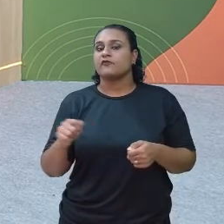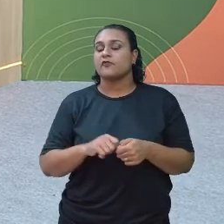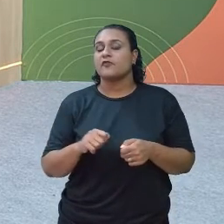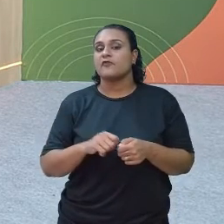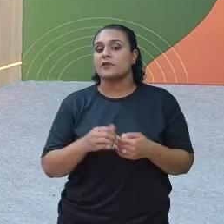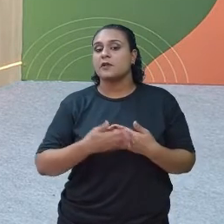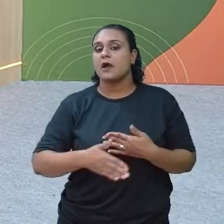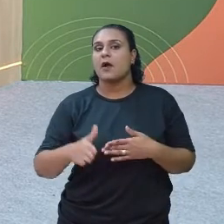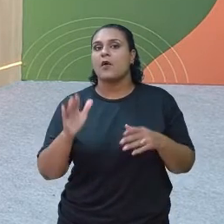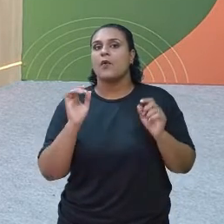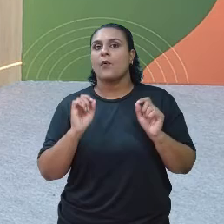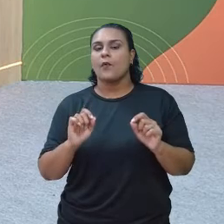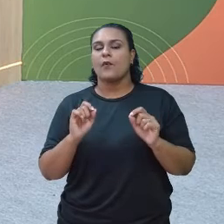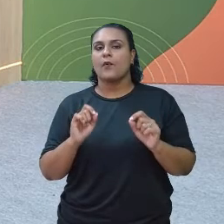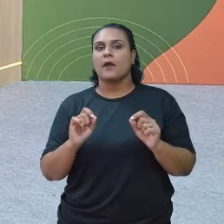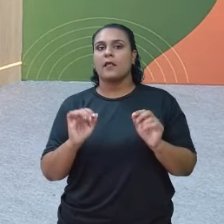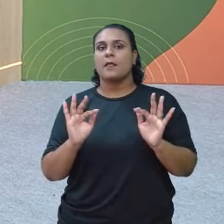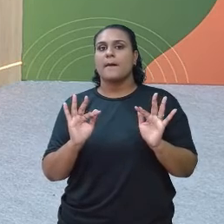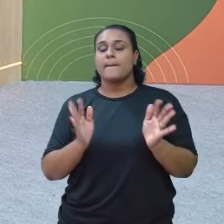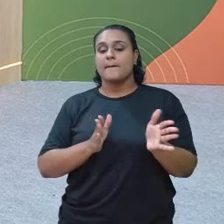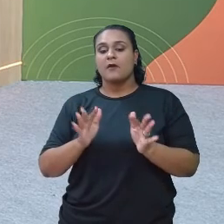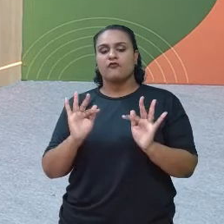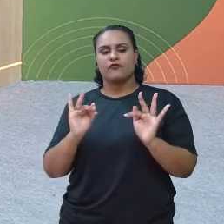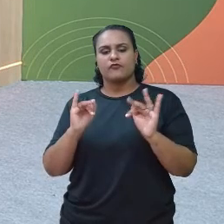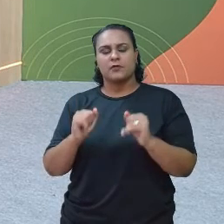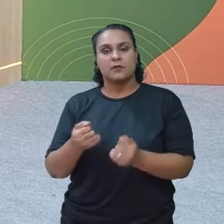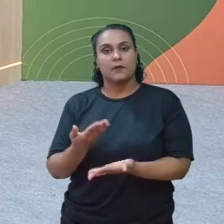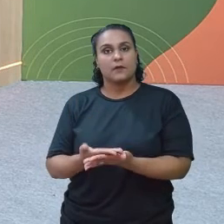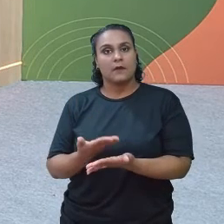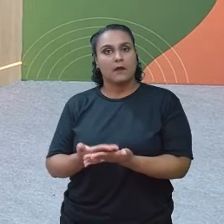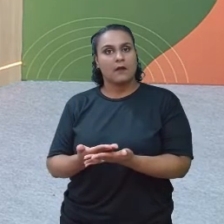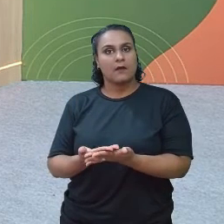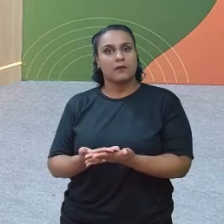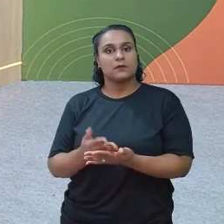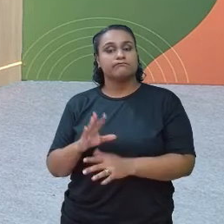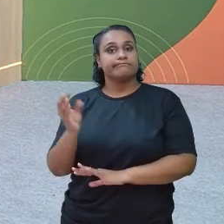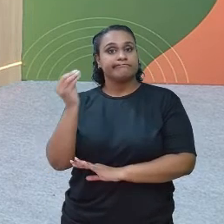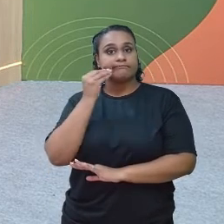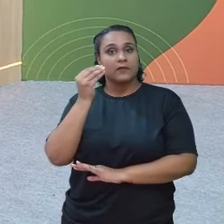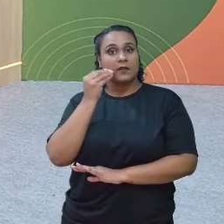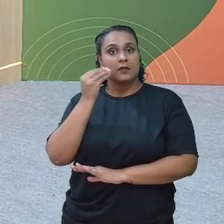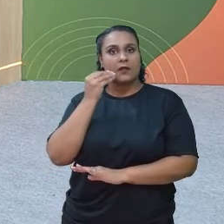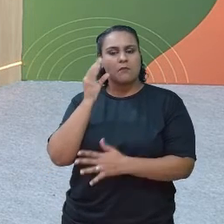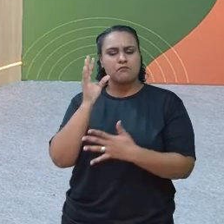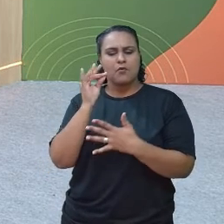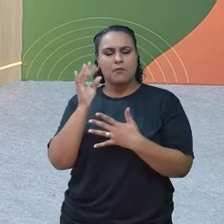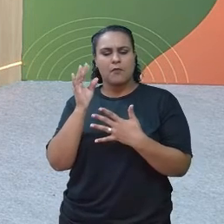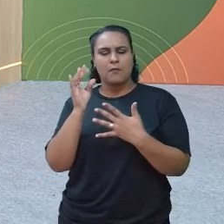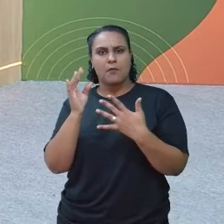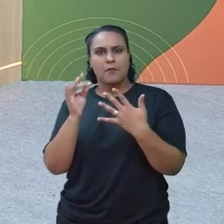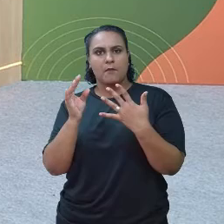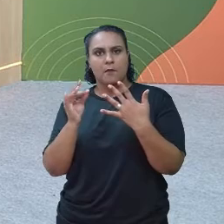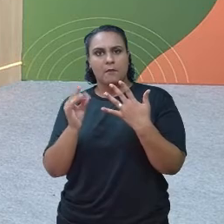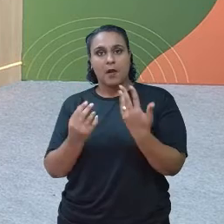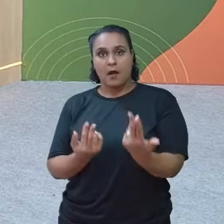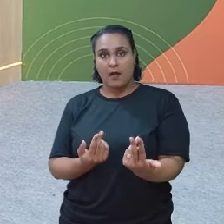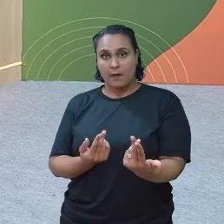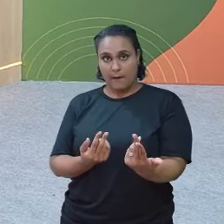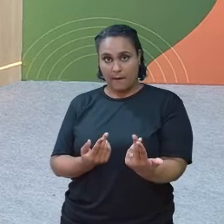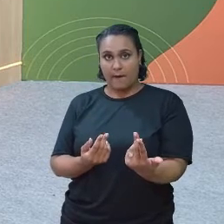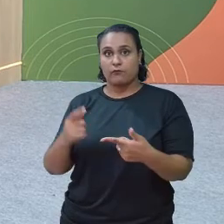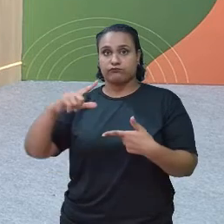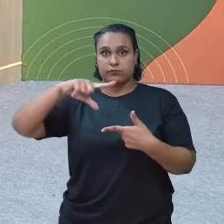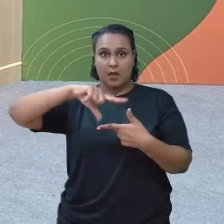partir de agora, nessa parte final da aula, é simplesmente tentar descrever da mesma forma que a gente fez com as